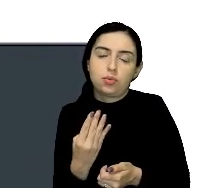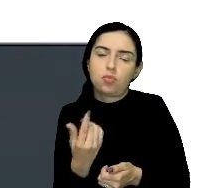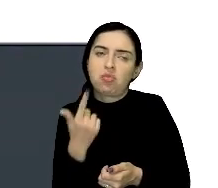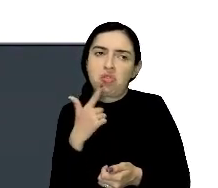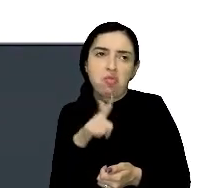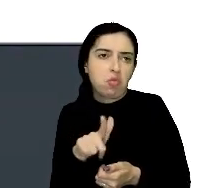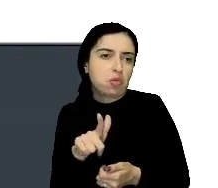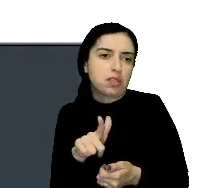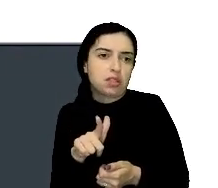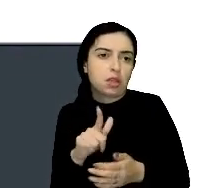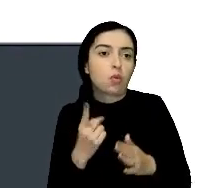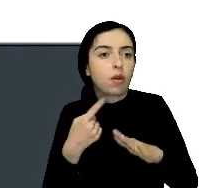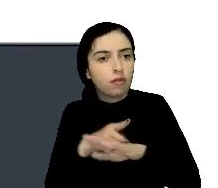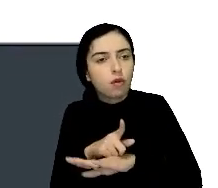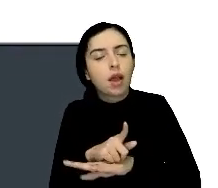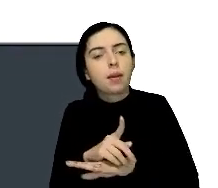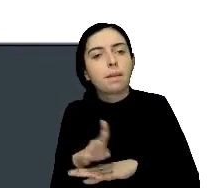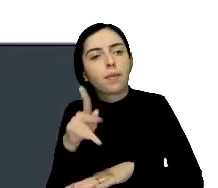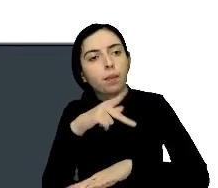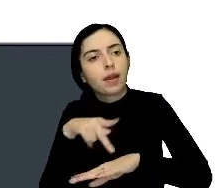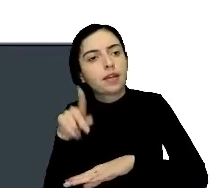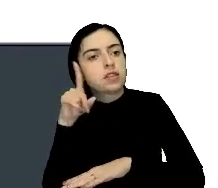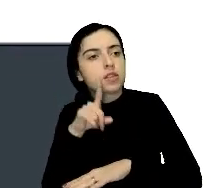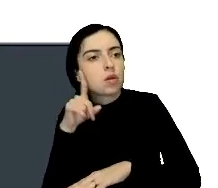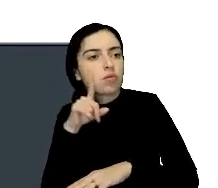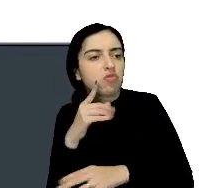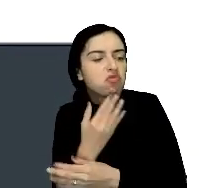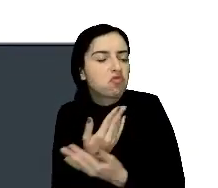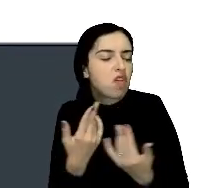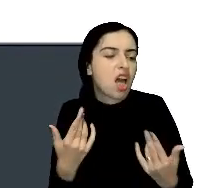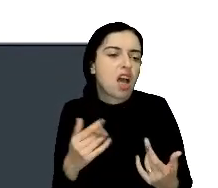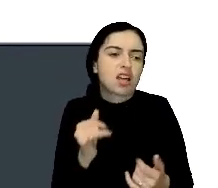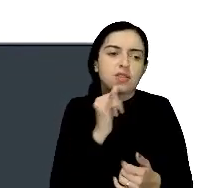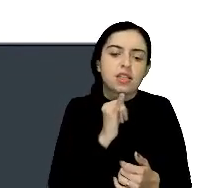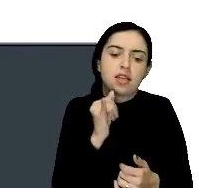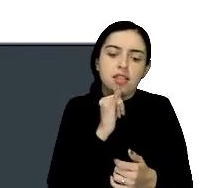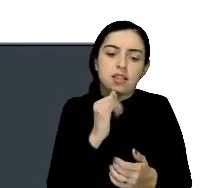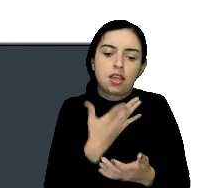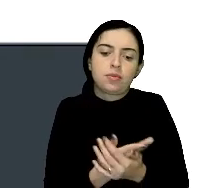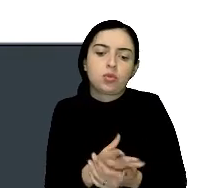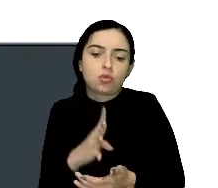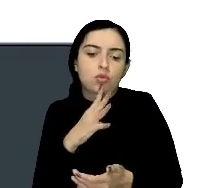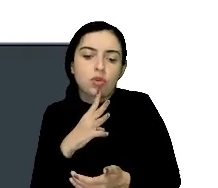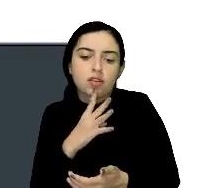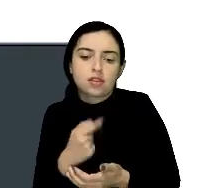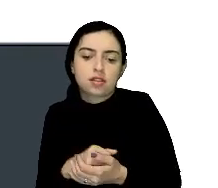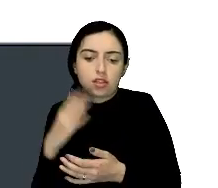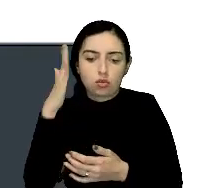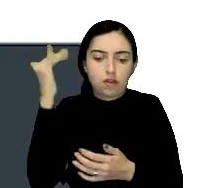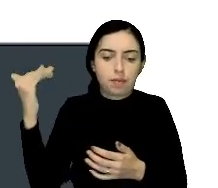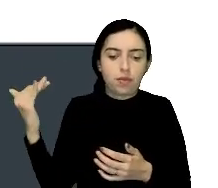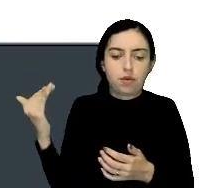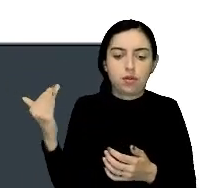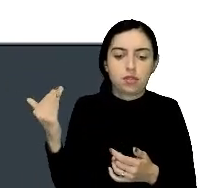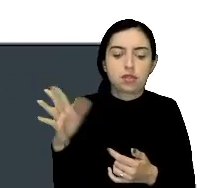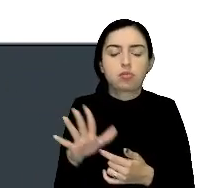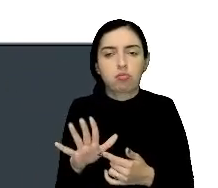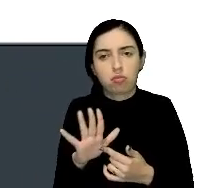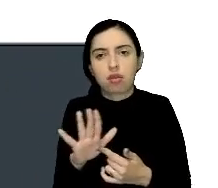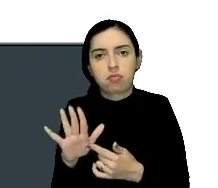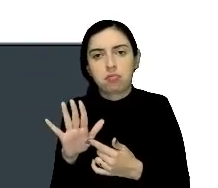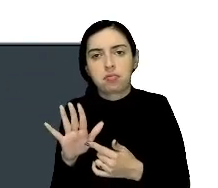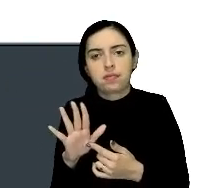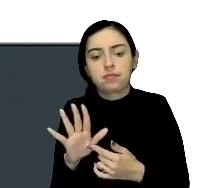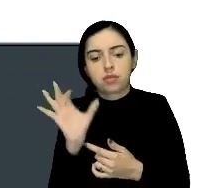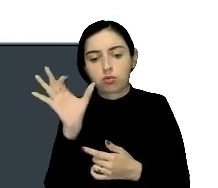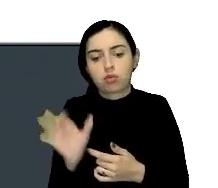para cá, ele foi para os Estados Unidos. A gente tem vários outros migrantes conhecidos, né? Tanto migrantes que se reconhecem como tais,